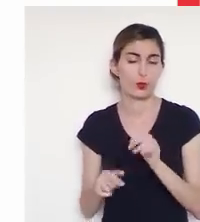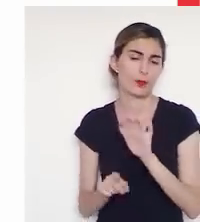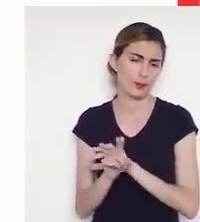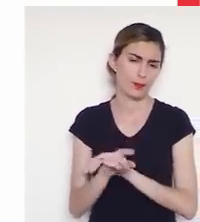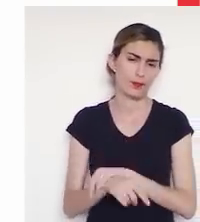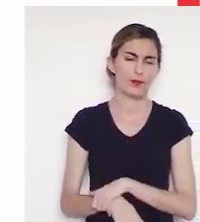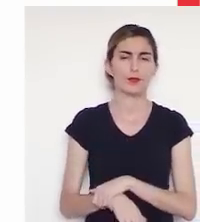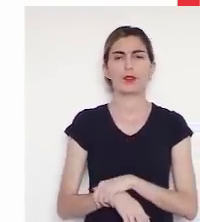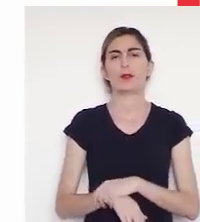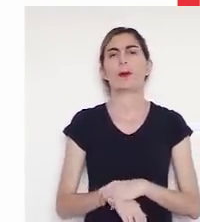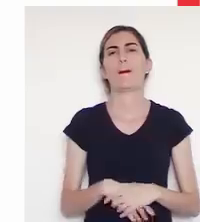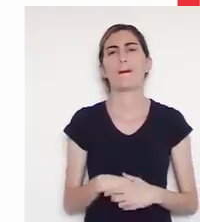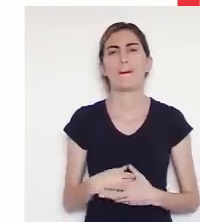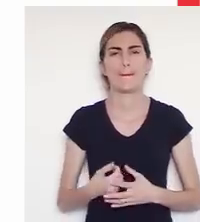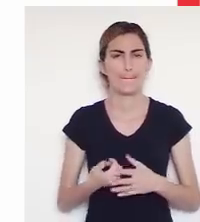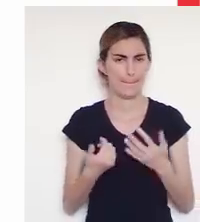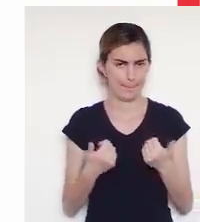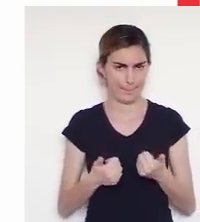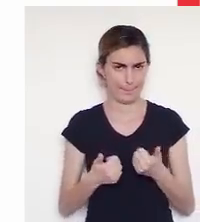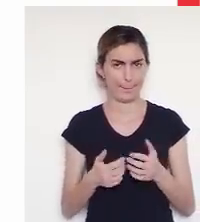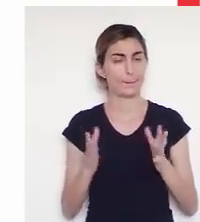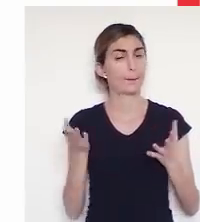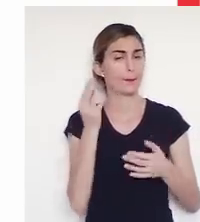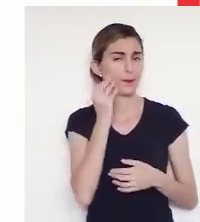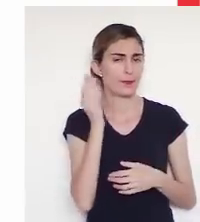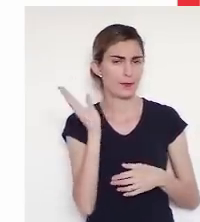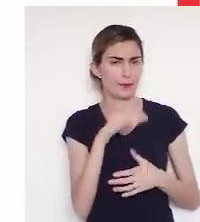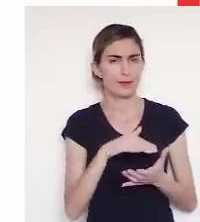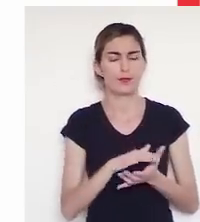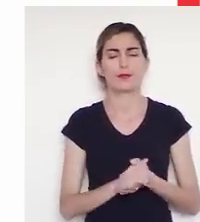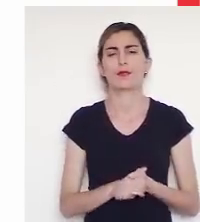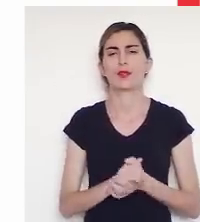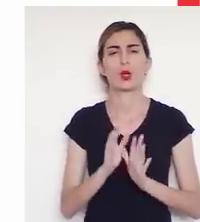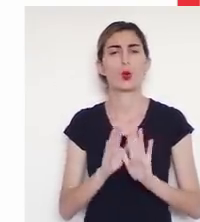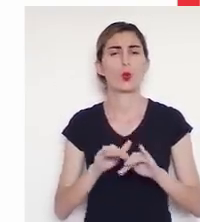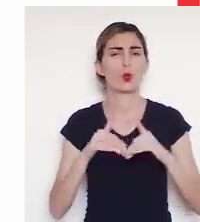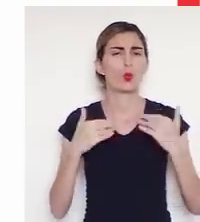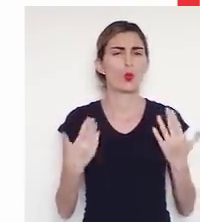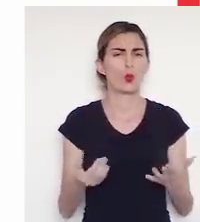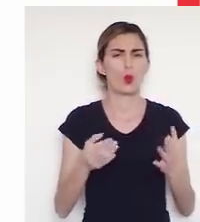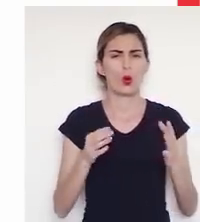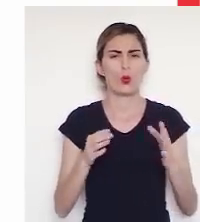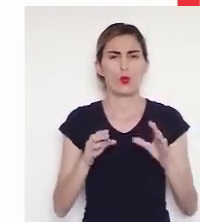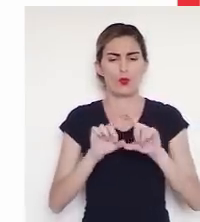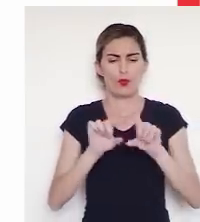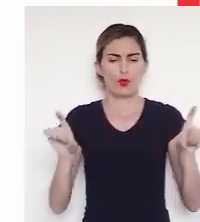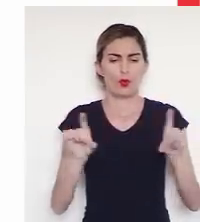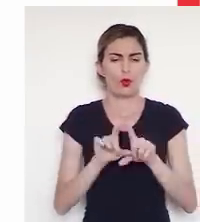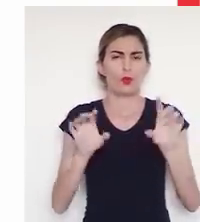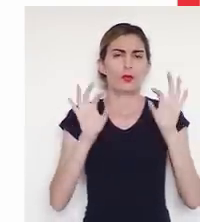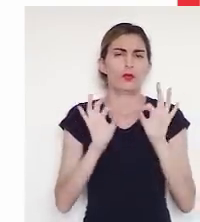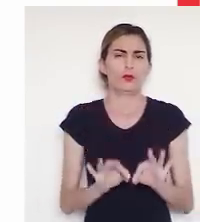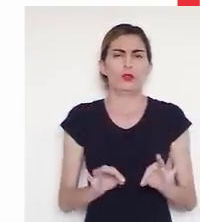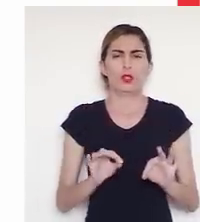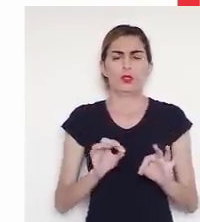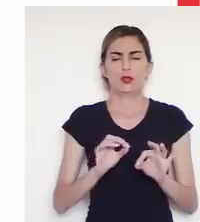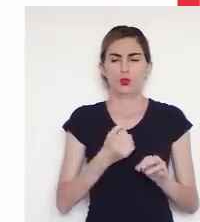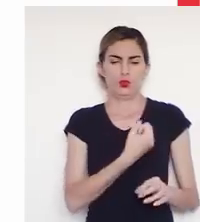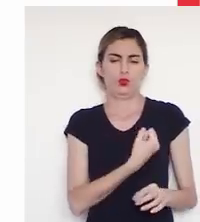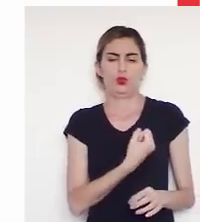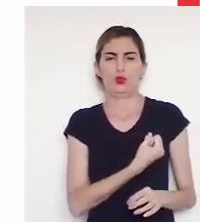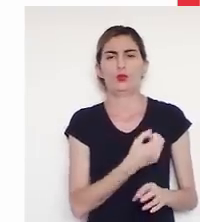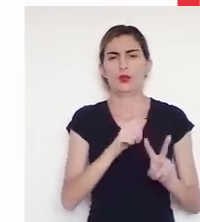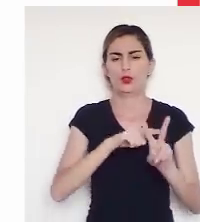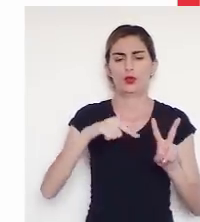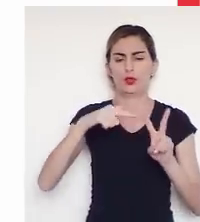questão aqui para a gente terminar, tá bom? Então vamos lá. Qual é a forma correta de marcar o número